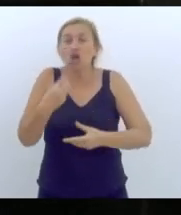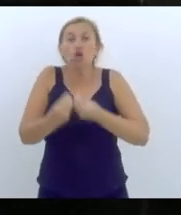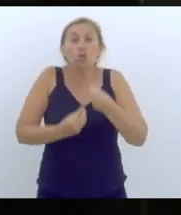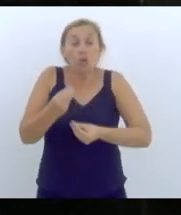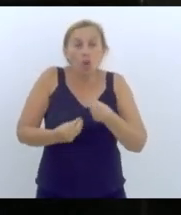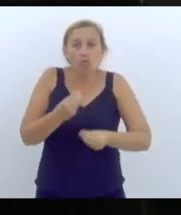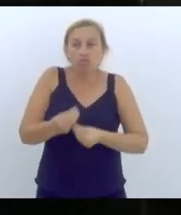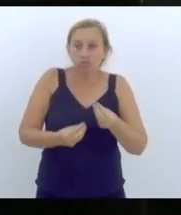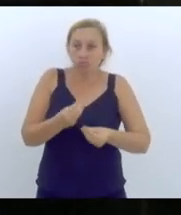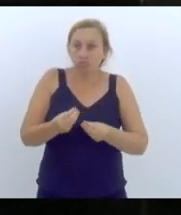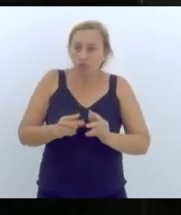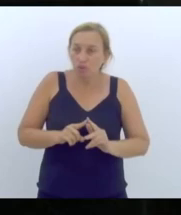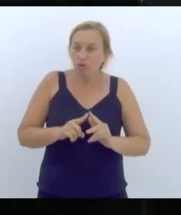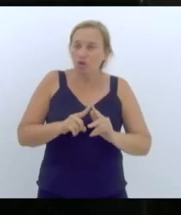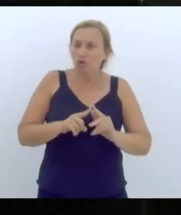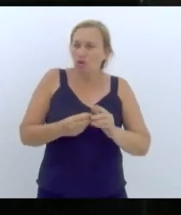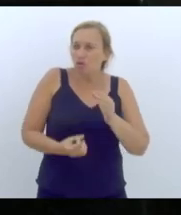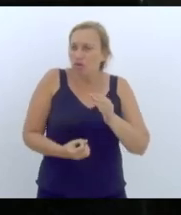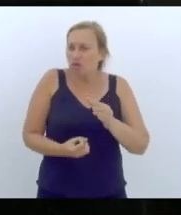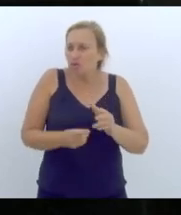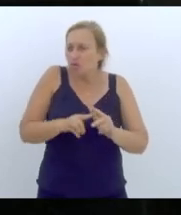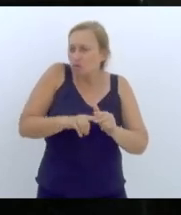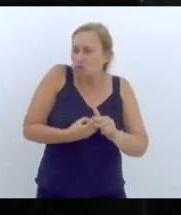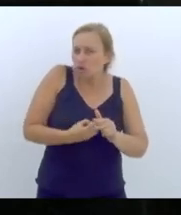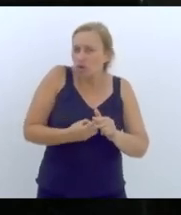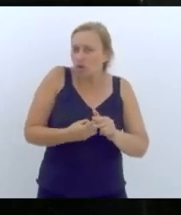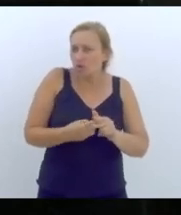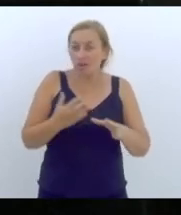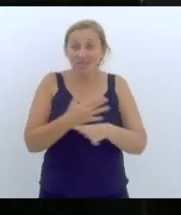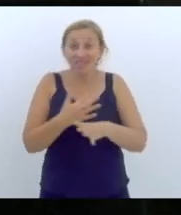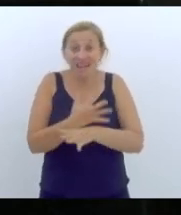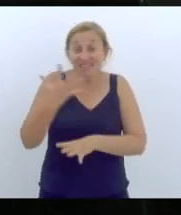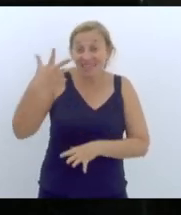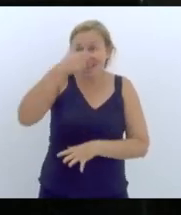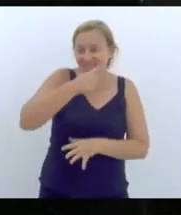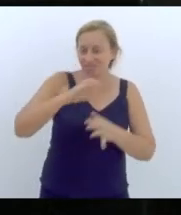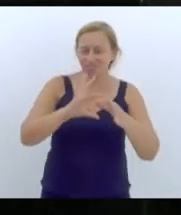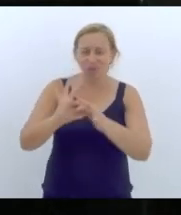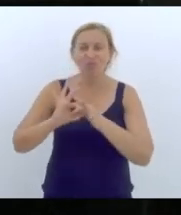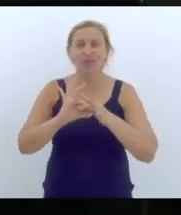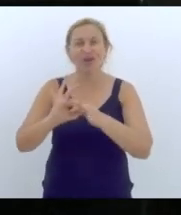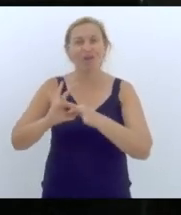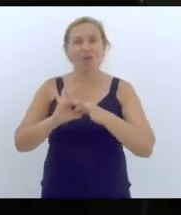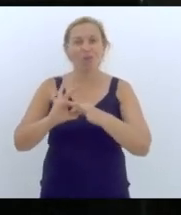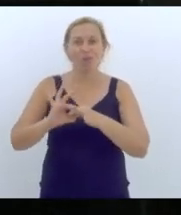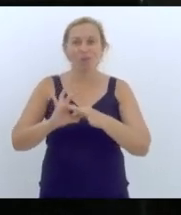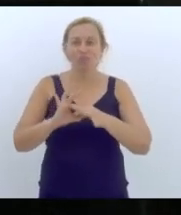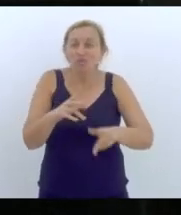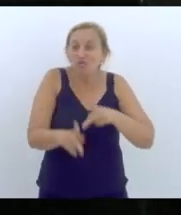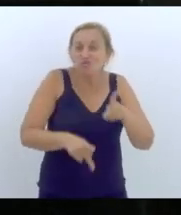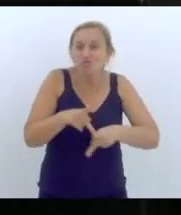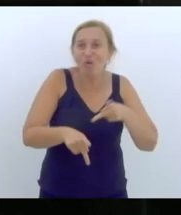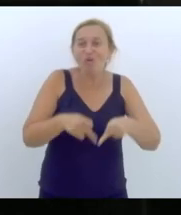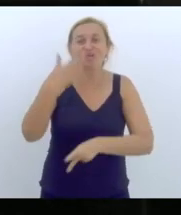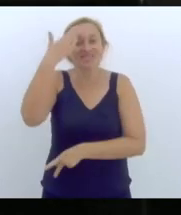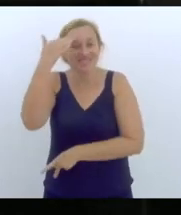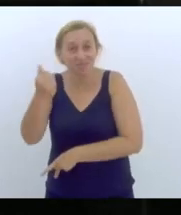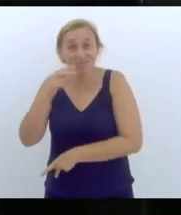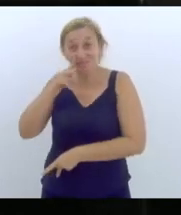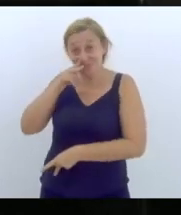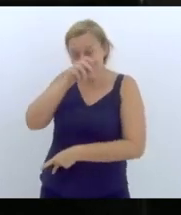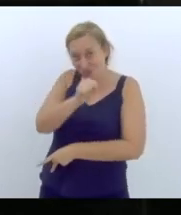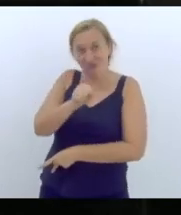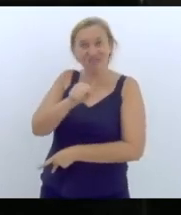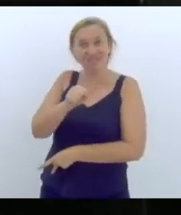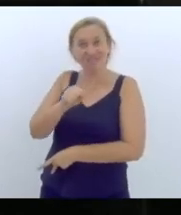uma cidade com uma história linda como Petrópolis? Através de união. União de um povo que nós sabemos que é forte